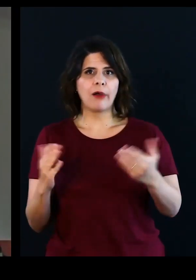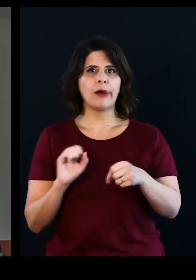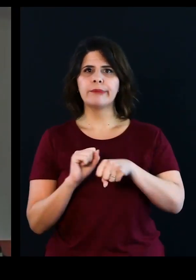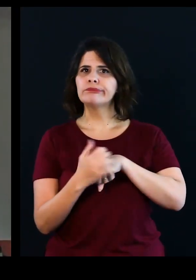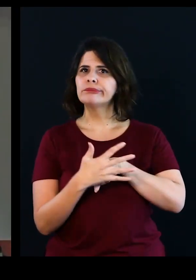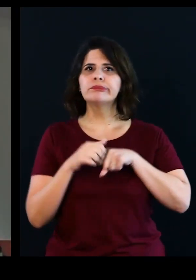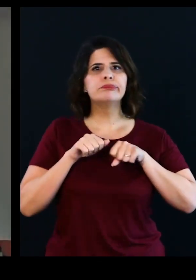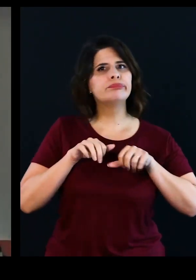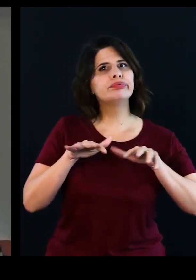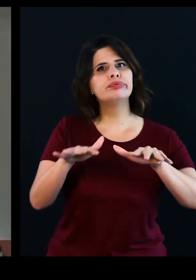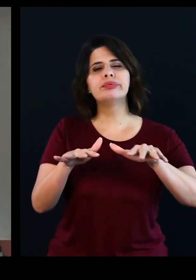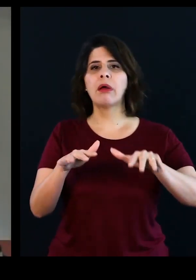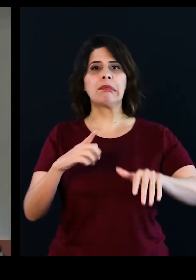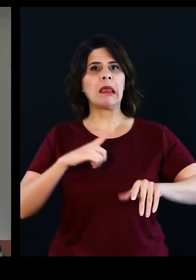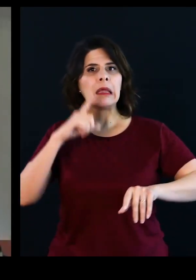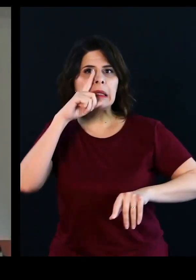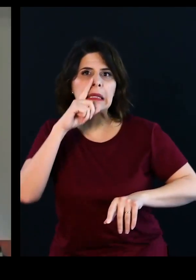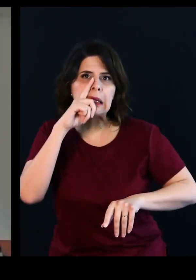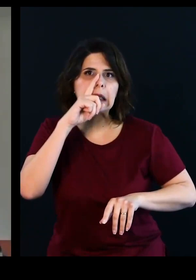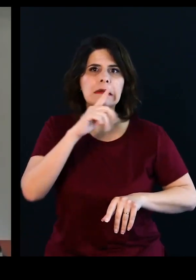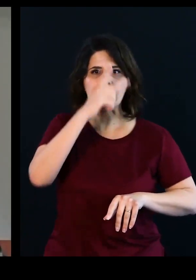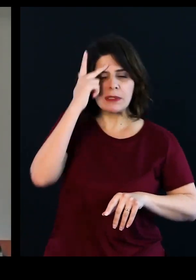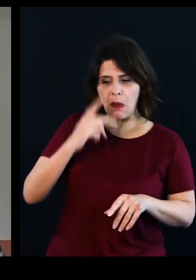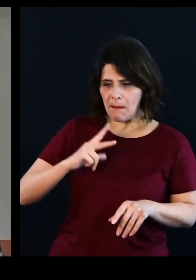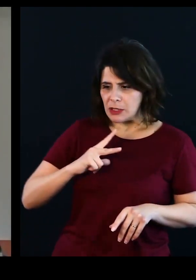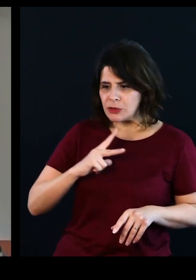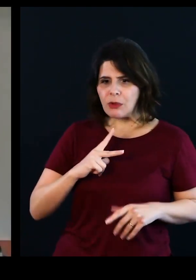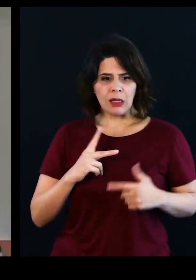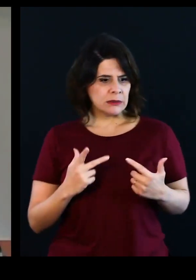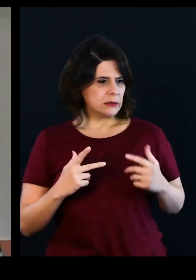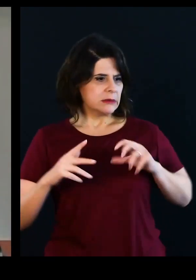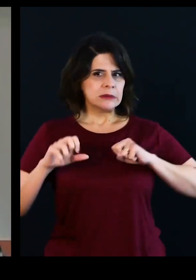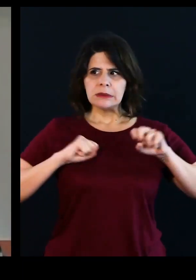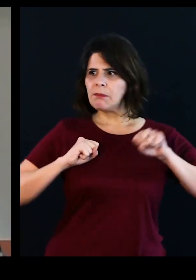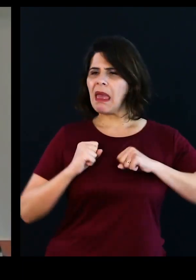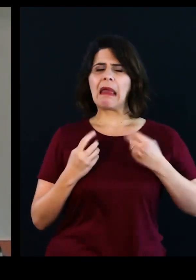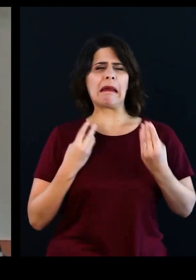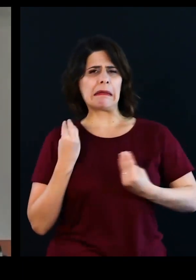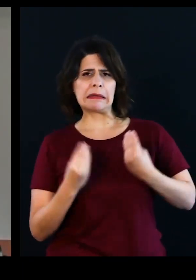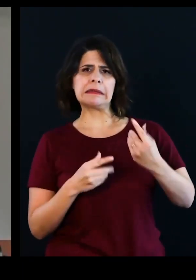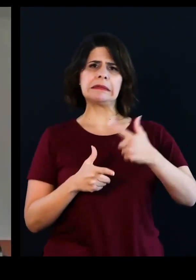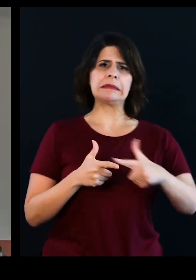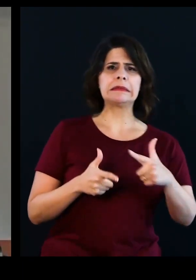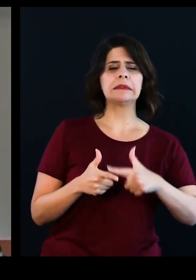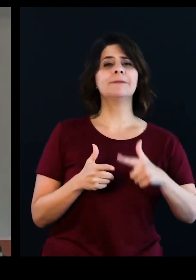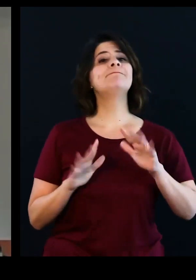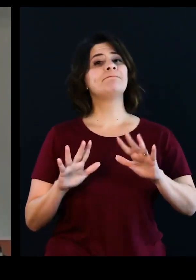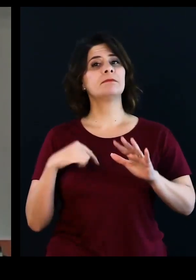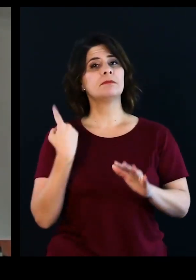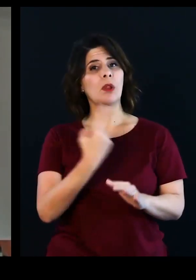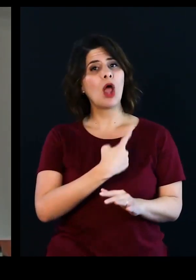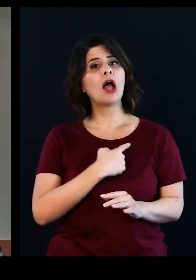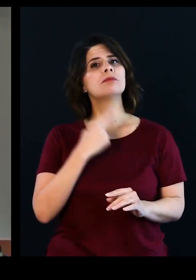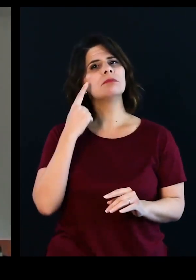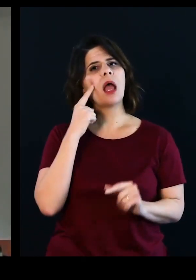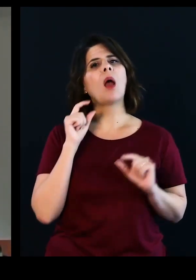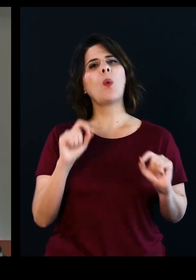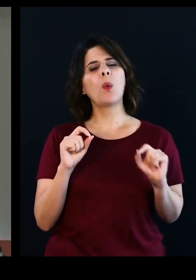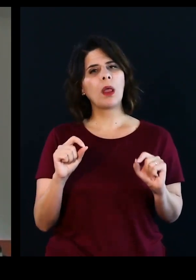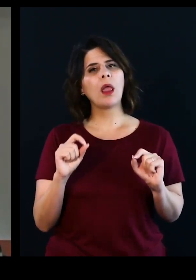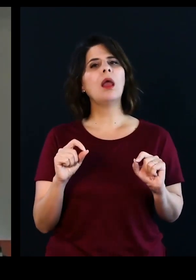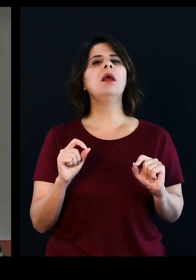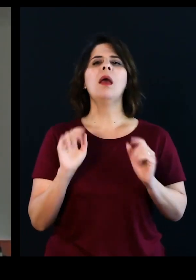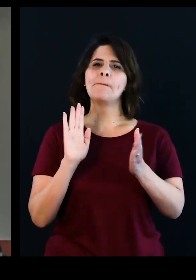uma série de riscos, inclusive riscos pessoais para nós, toda toda a nossa formulação e todas